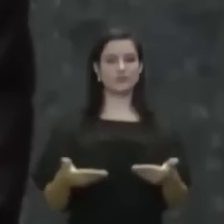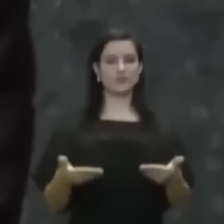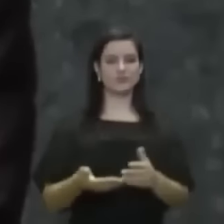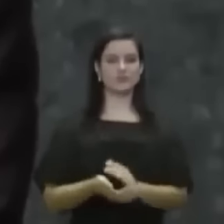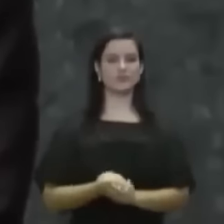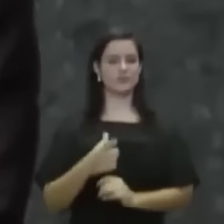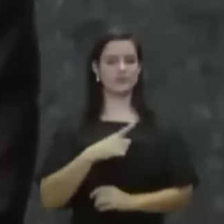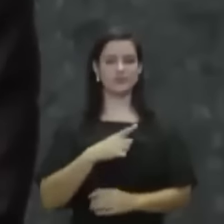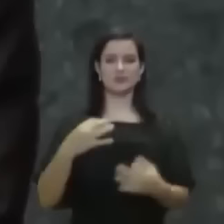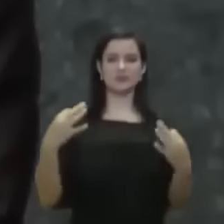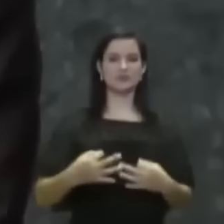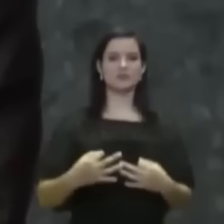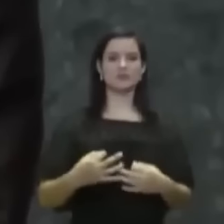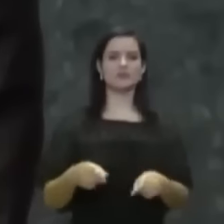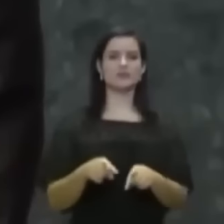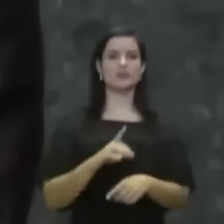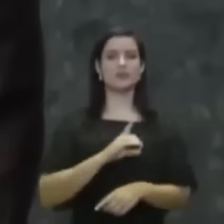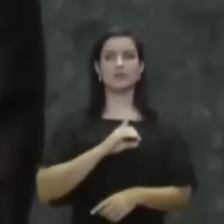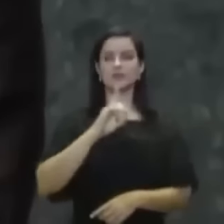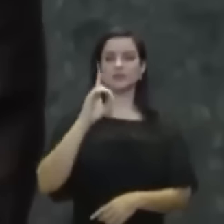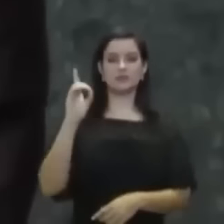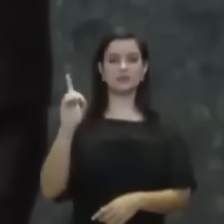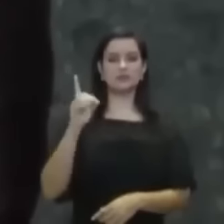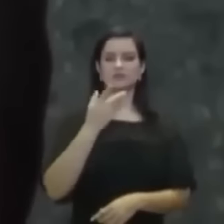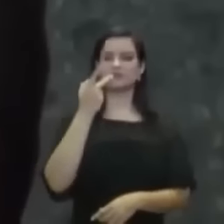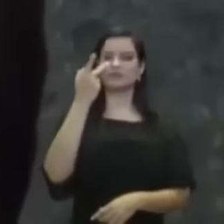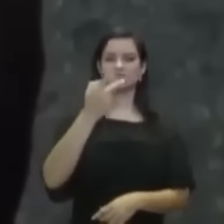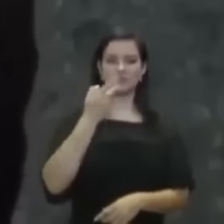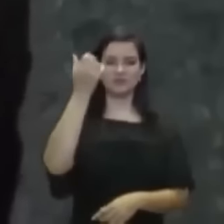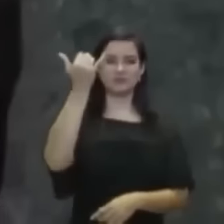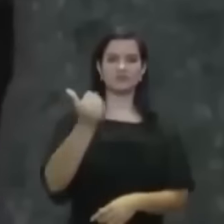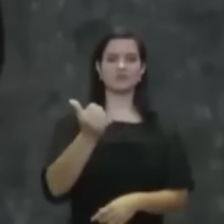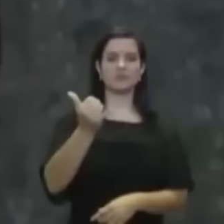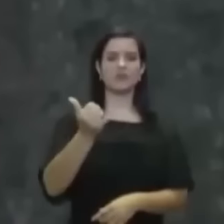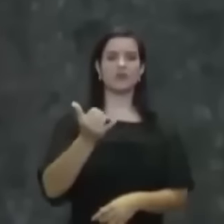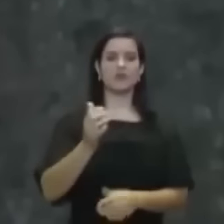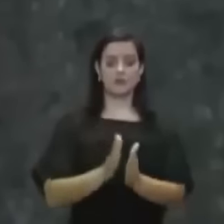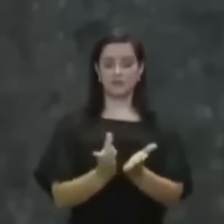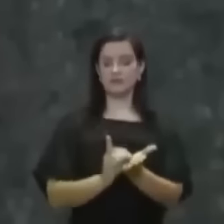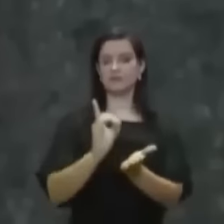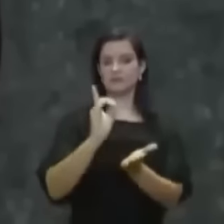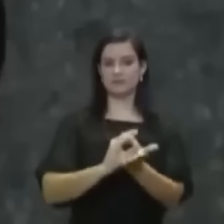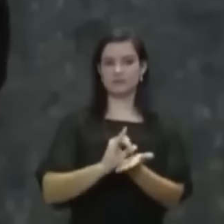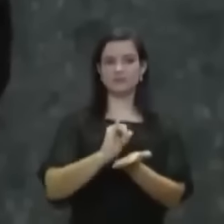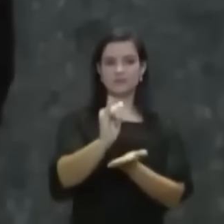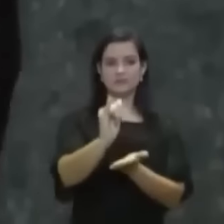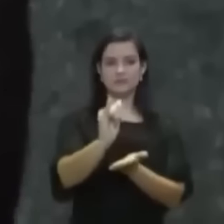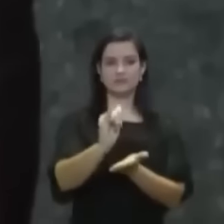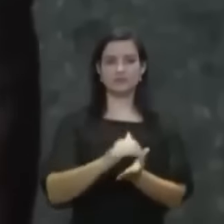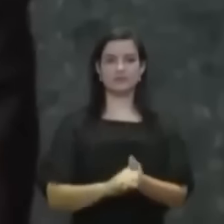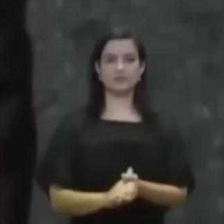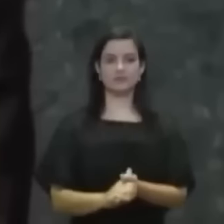na plena convicção de que Deus fala, e fala pela sua Palavra. E